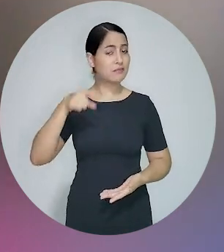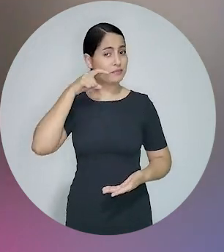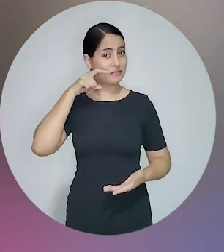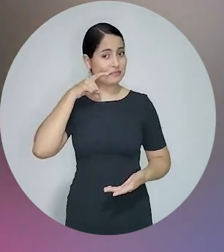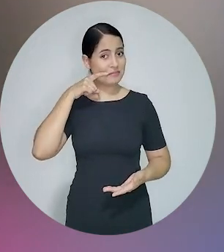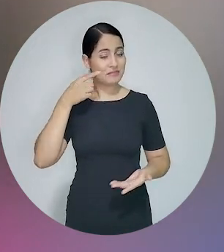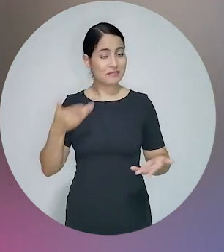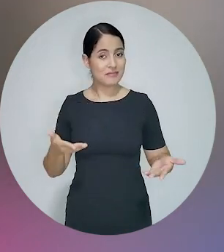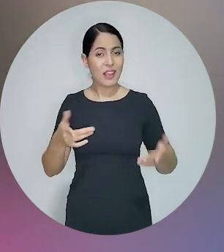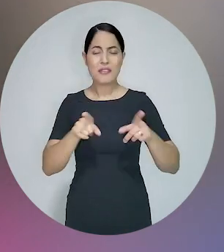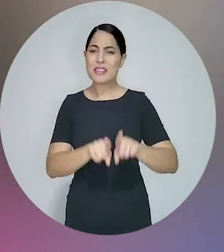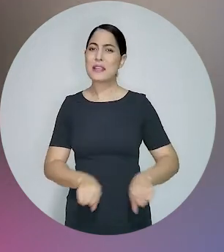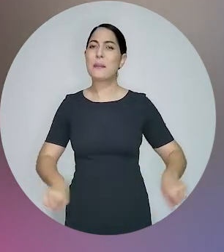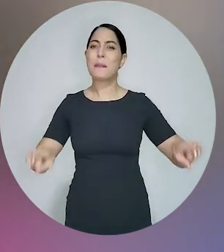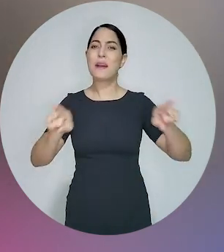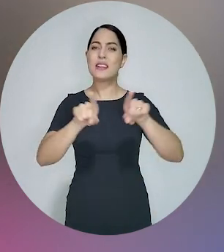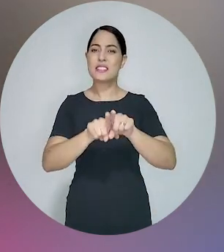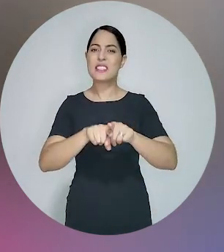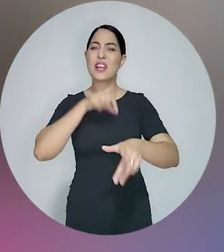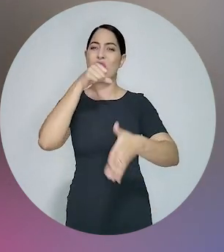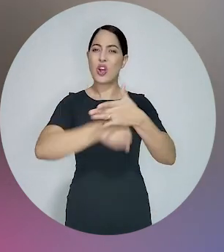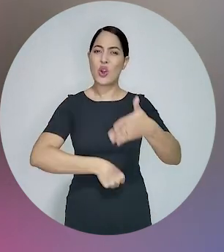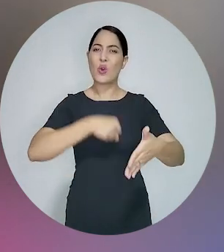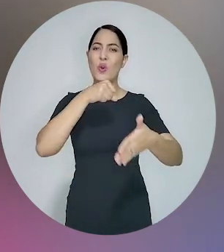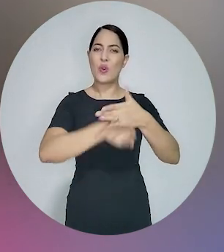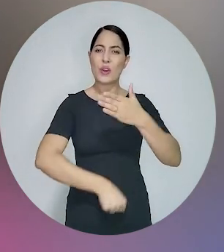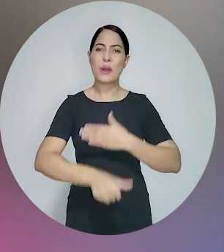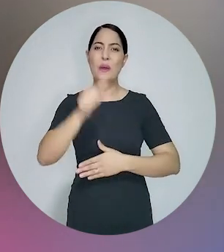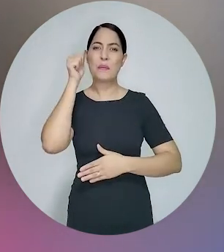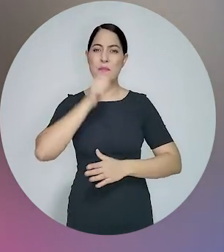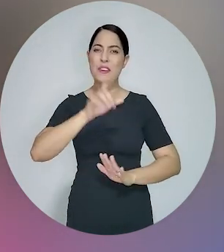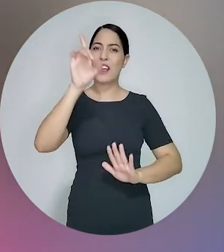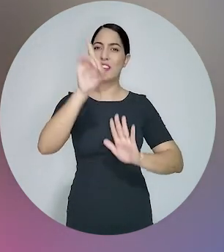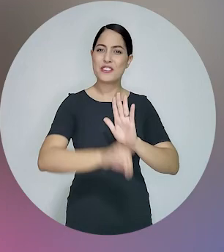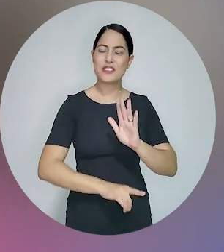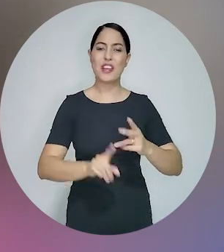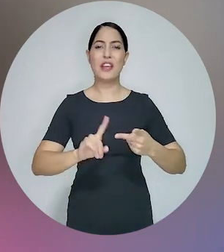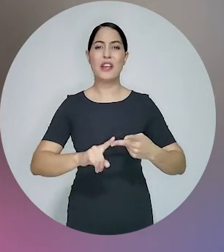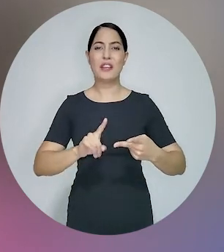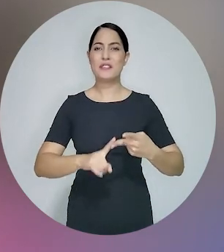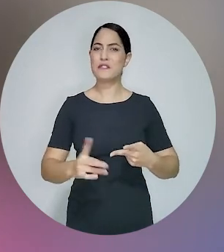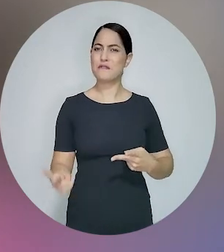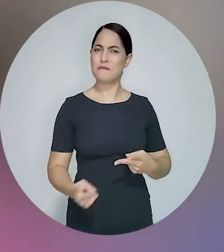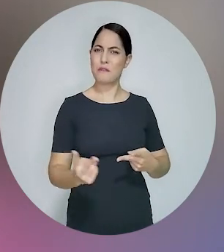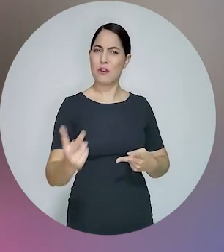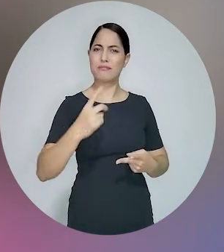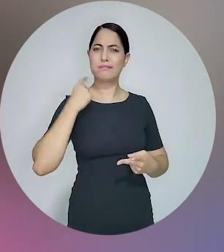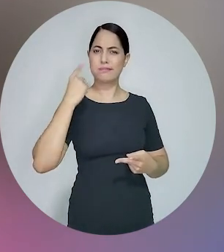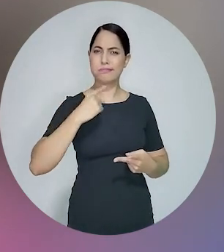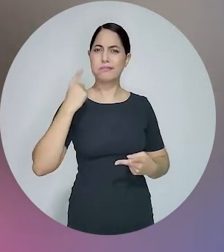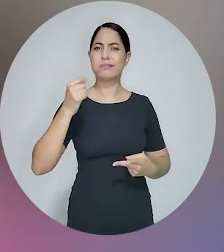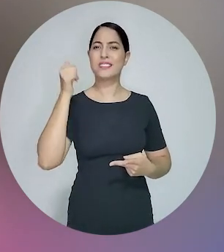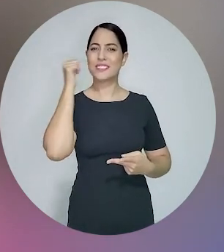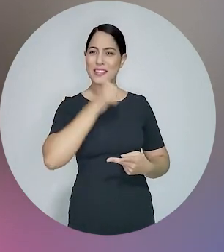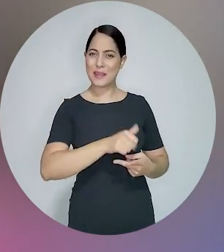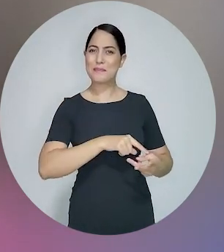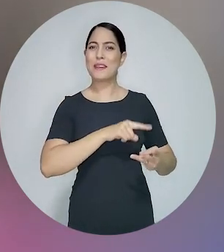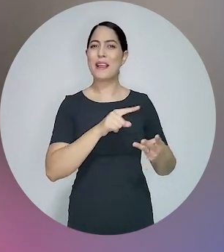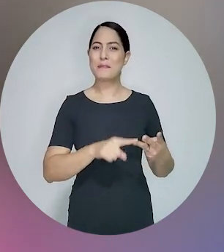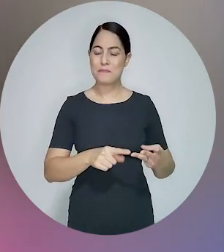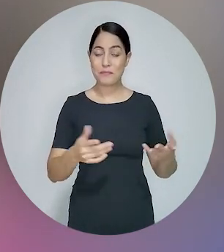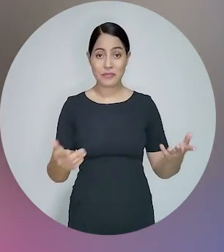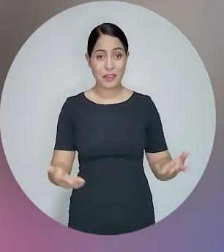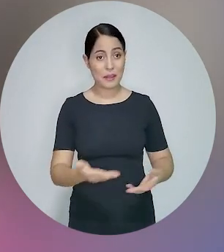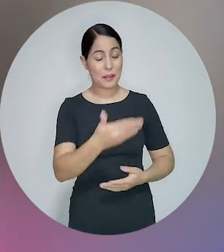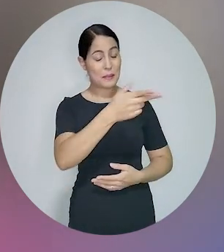a honra de presidir neste momento, será um parceiro de primeira hora da luta pelos direitos das mulheres e pela valorização da